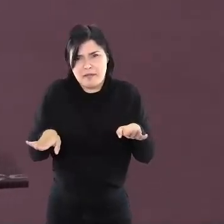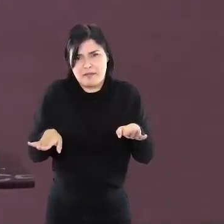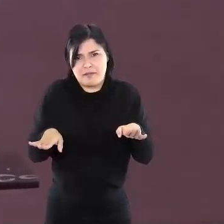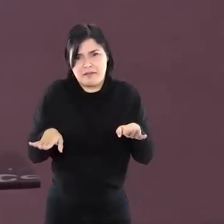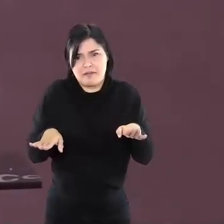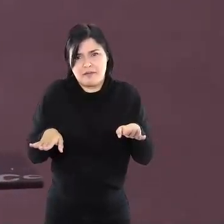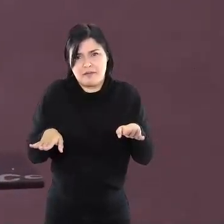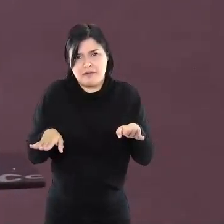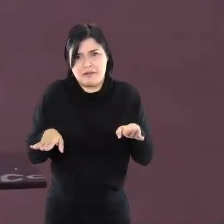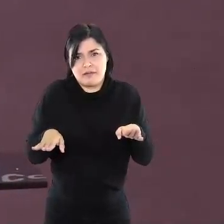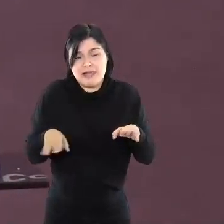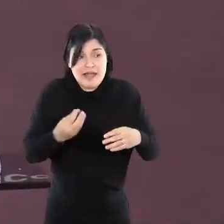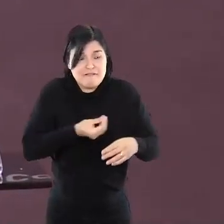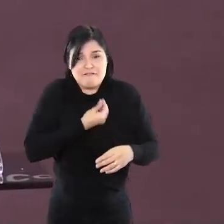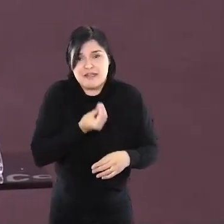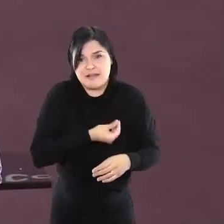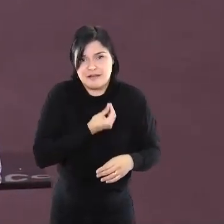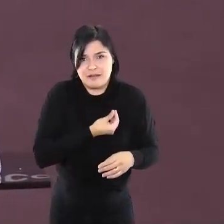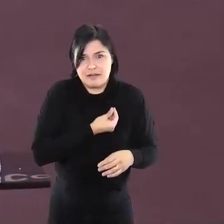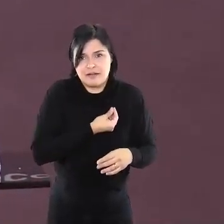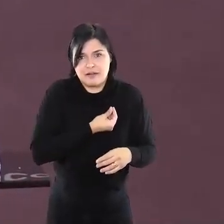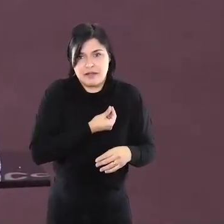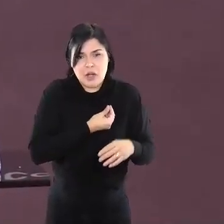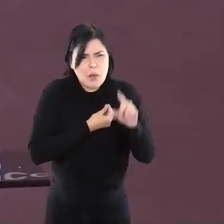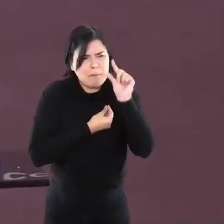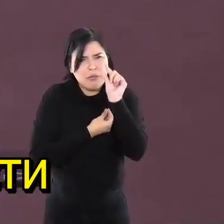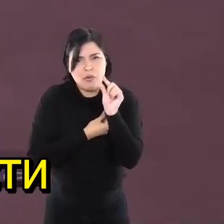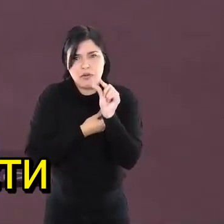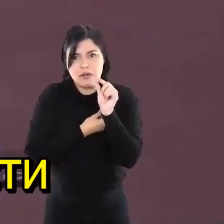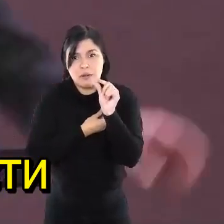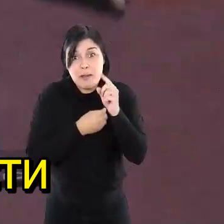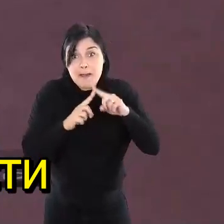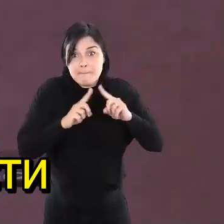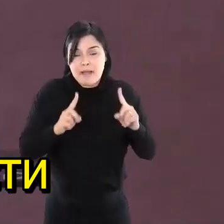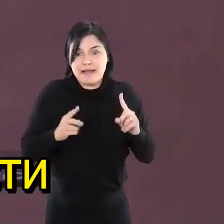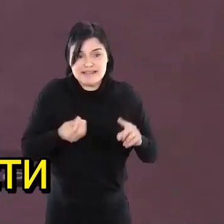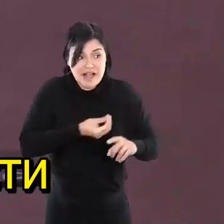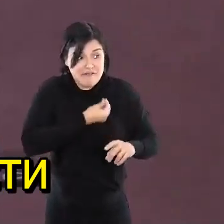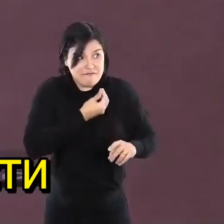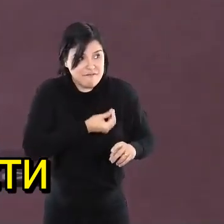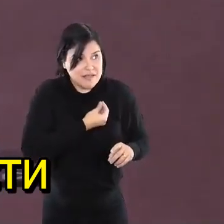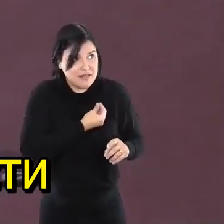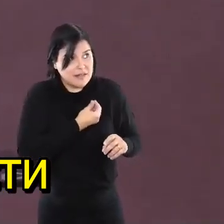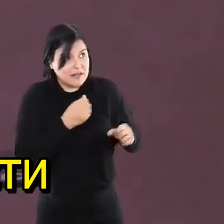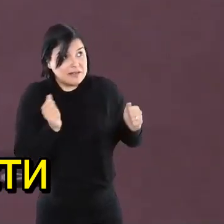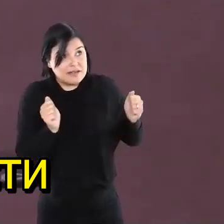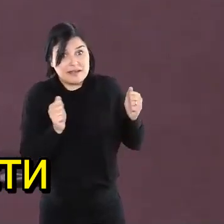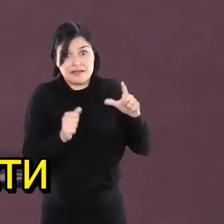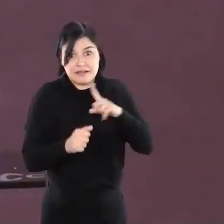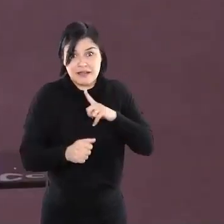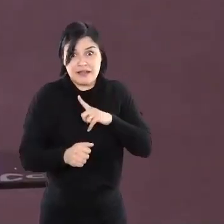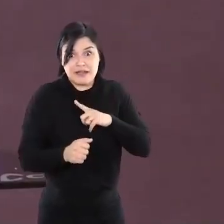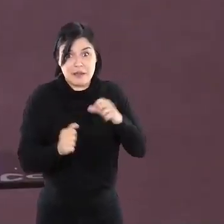Deus. É Deus que nos dá. Então não há possibilidade nenhuma